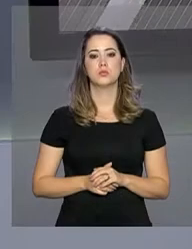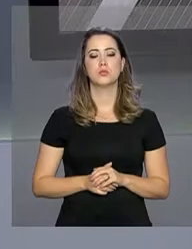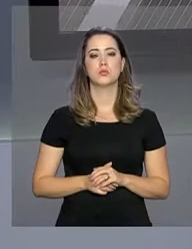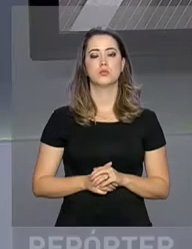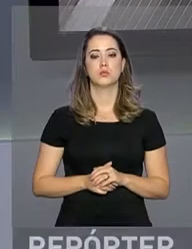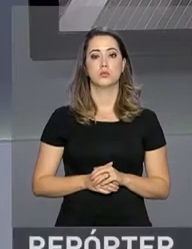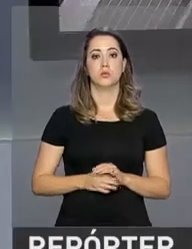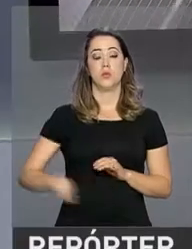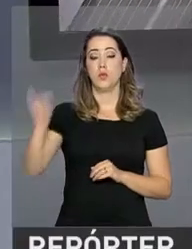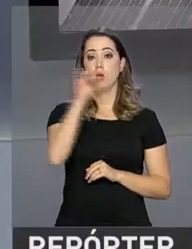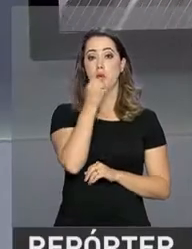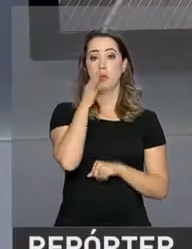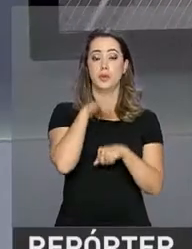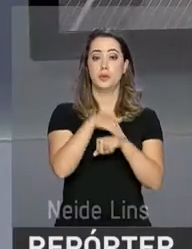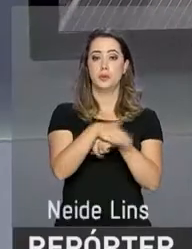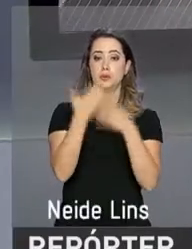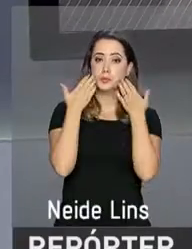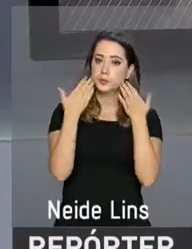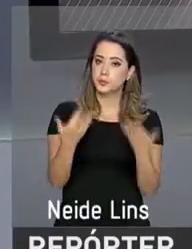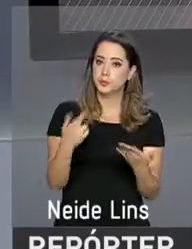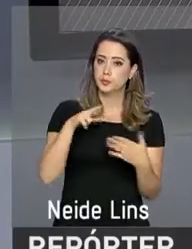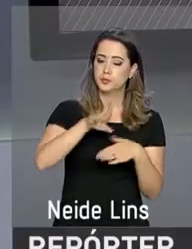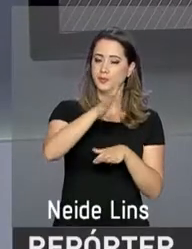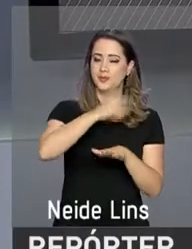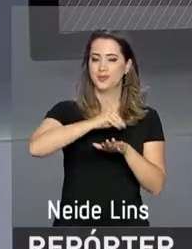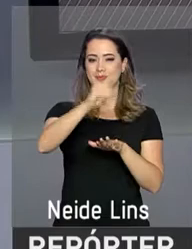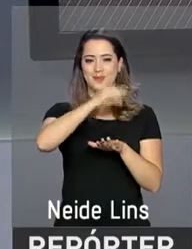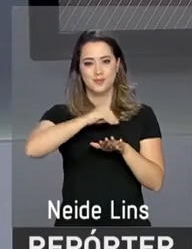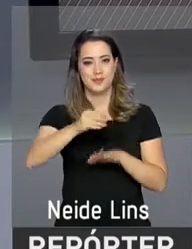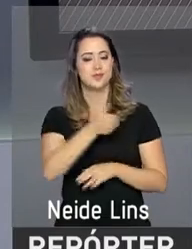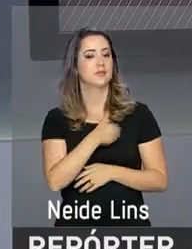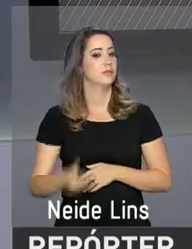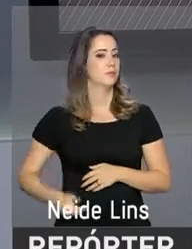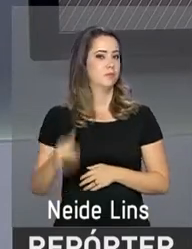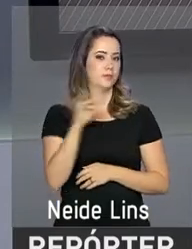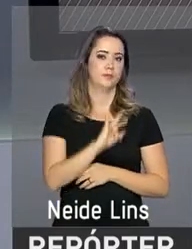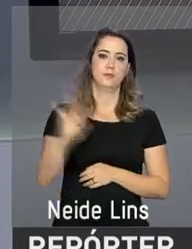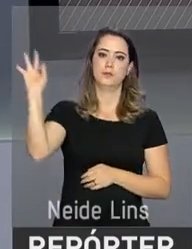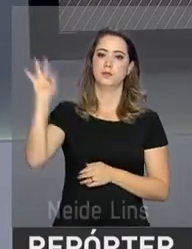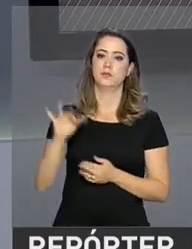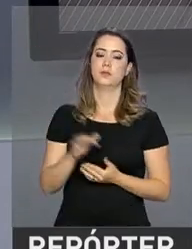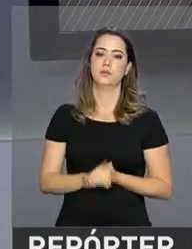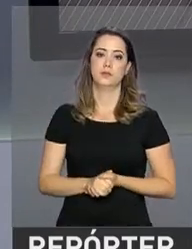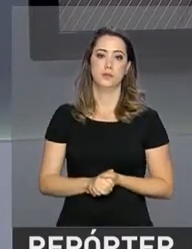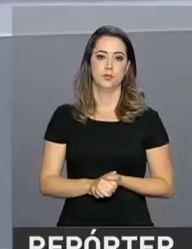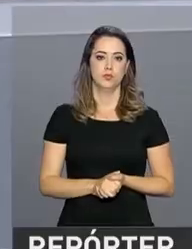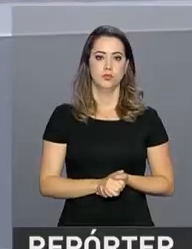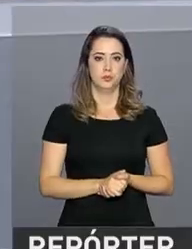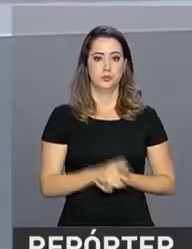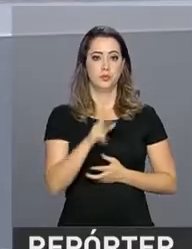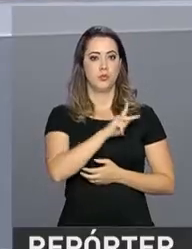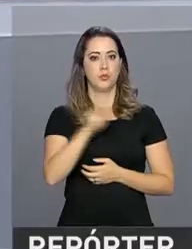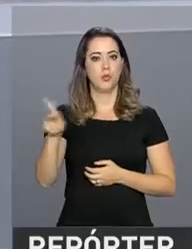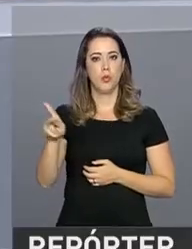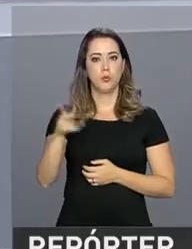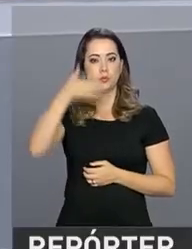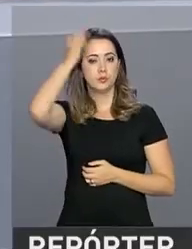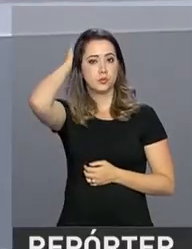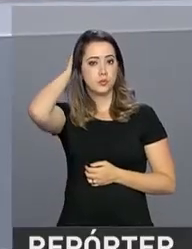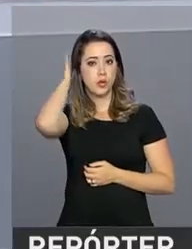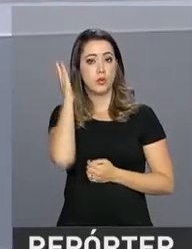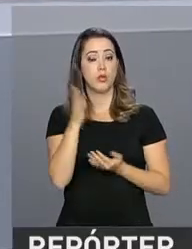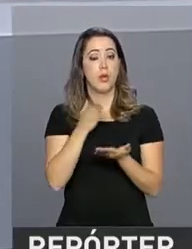olá boa noite estamos de volta com o repórter nbr e as notícias do governo federal o presidente michel temer